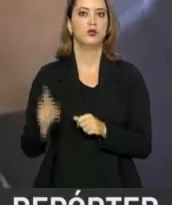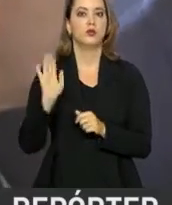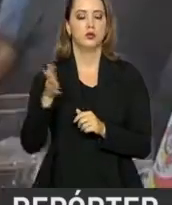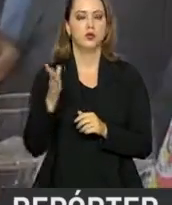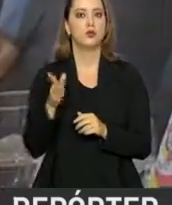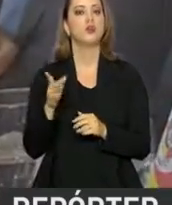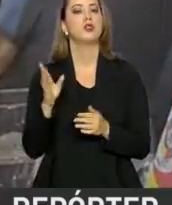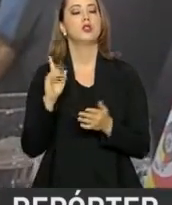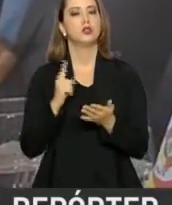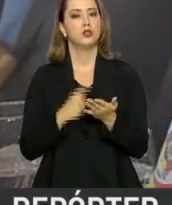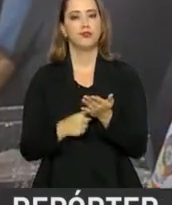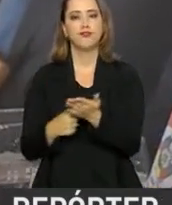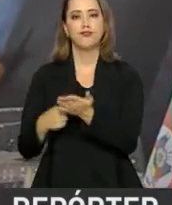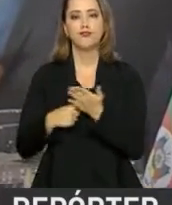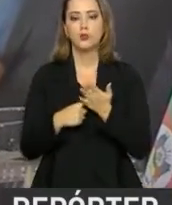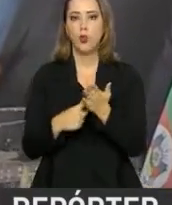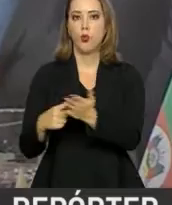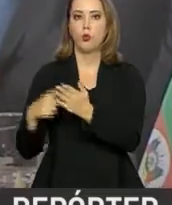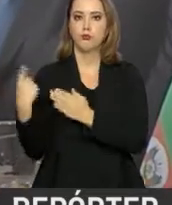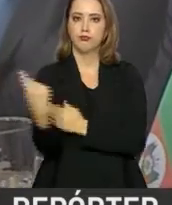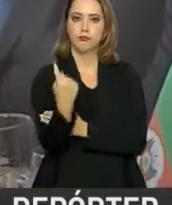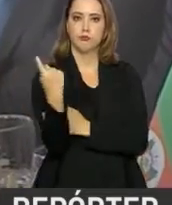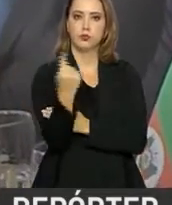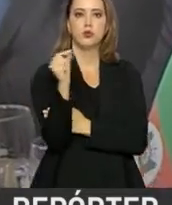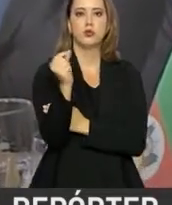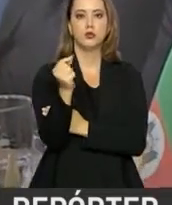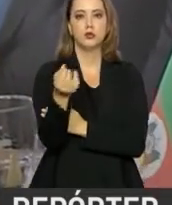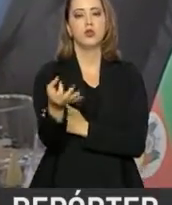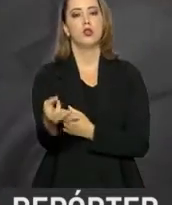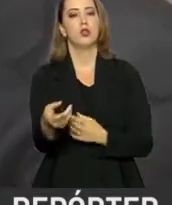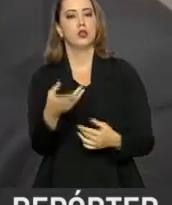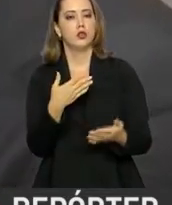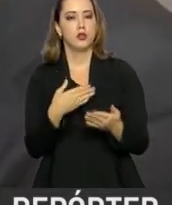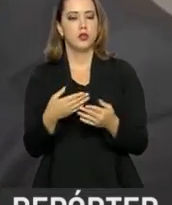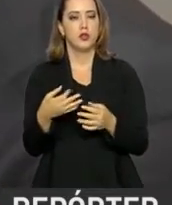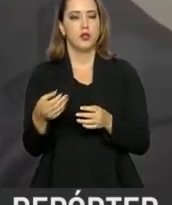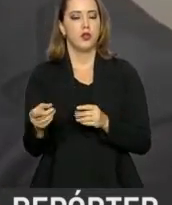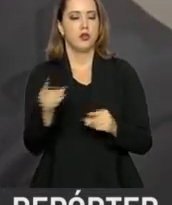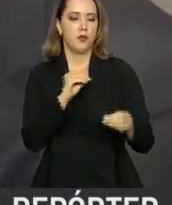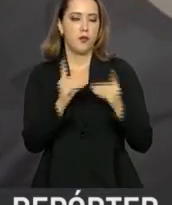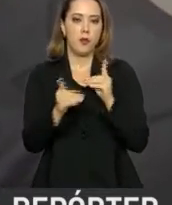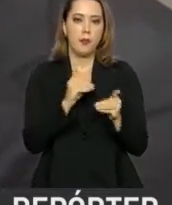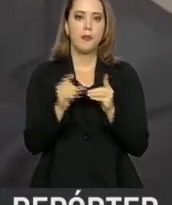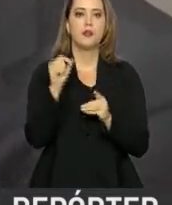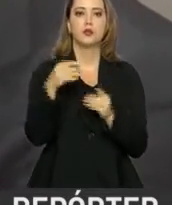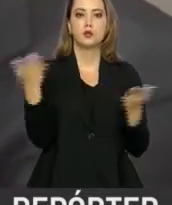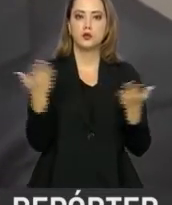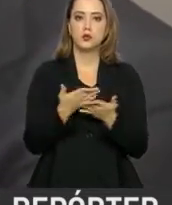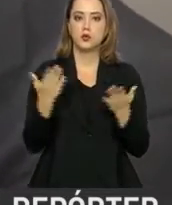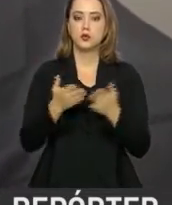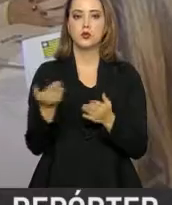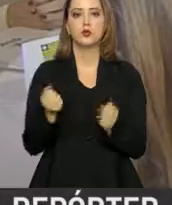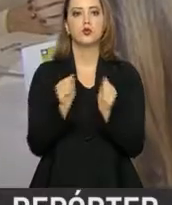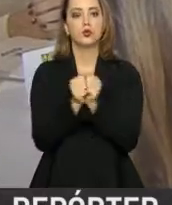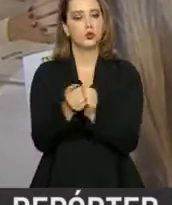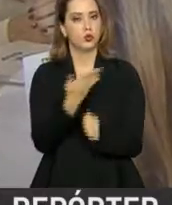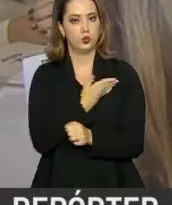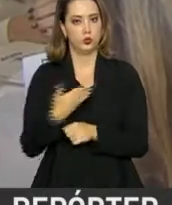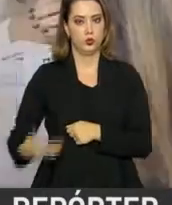fechada uma pauta comum que seria discutida durante o dia pelos governadores com o governo federal e também